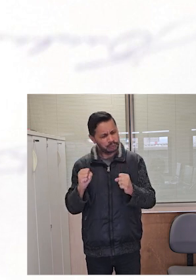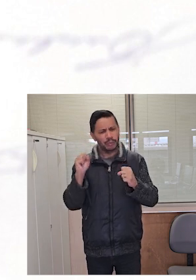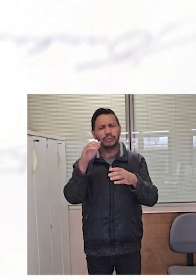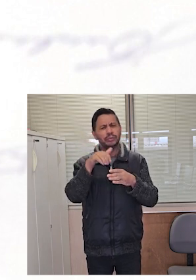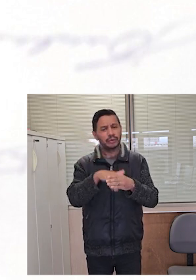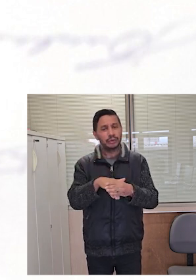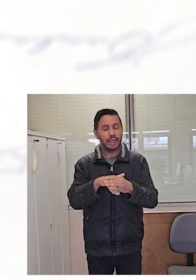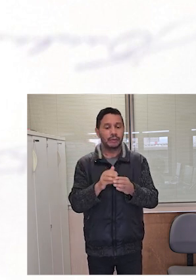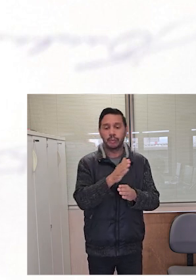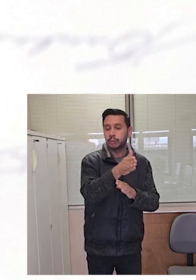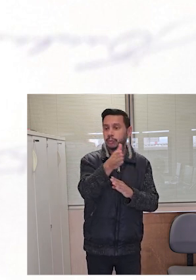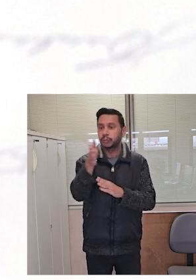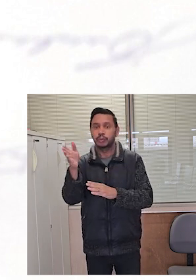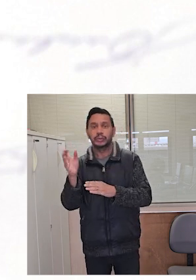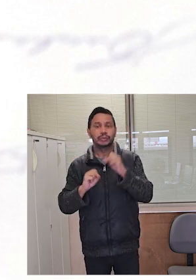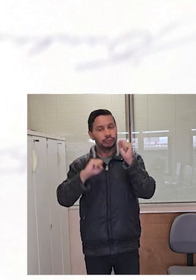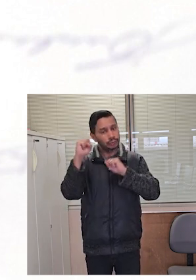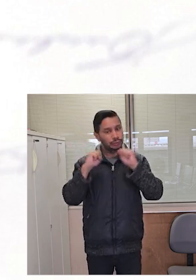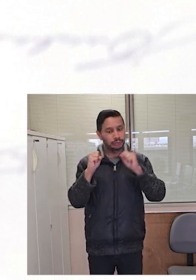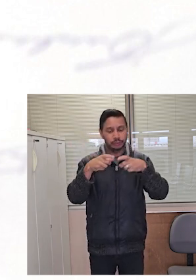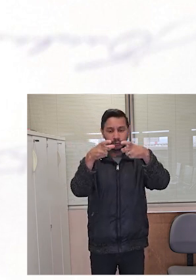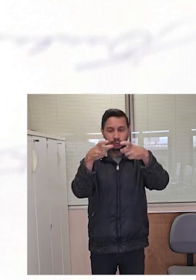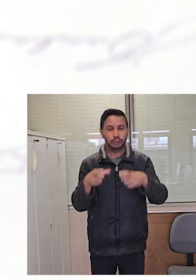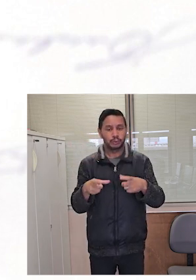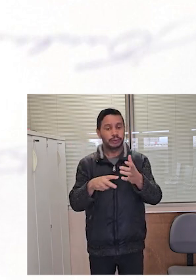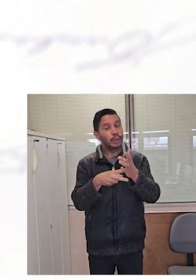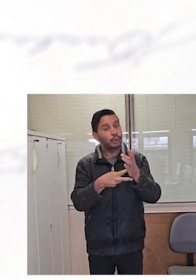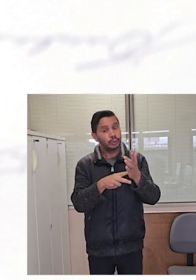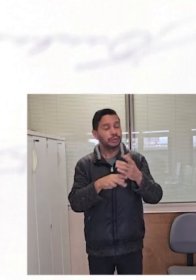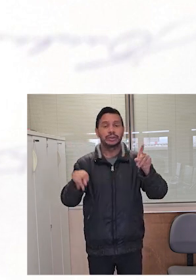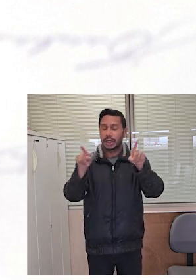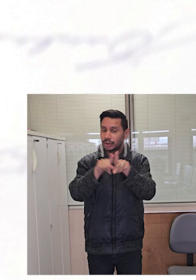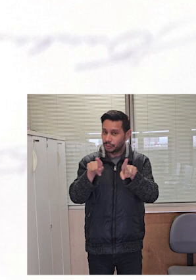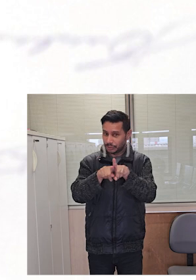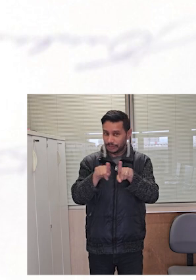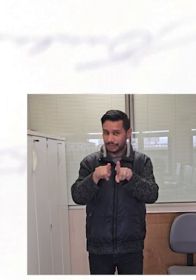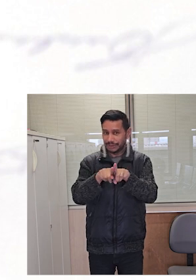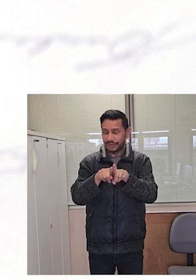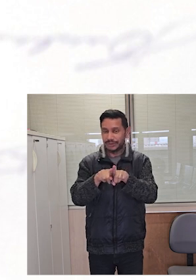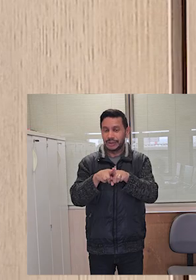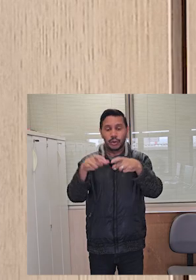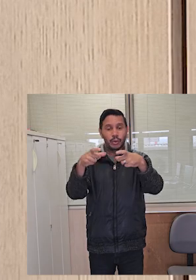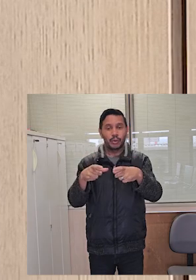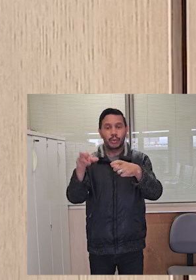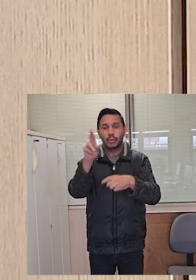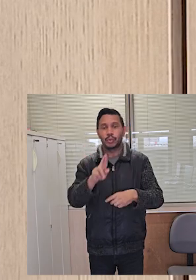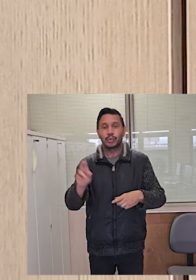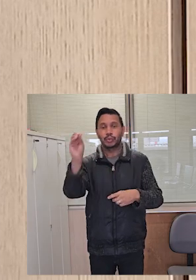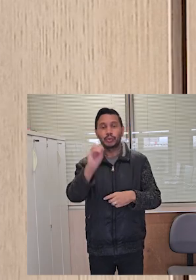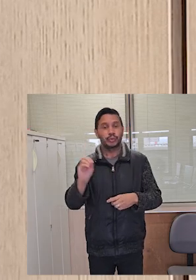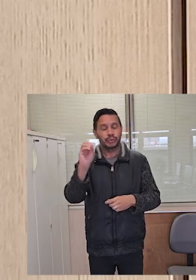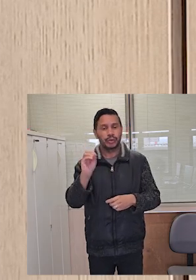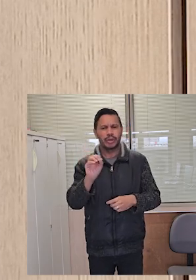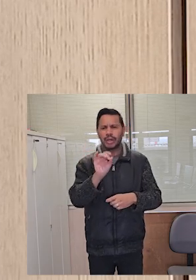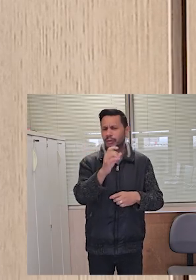votar. Haverá urnas fixas nas sete subsedes do sindicato, itinerantes nas principais fábricas da região. A participação